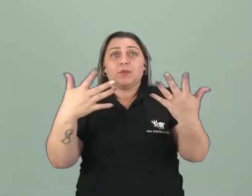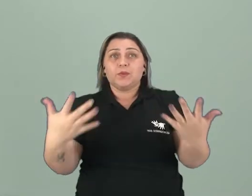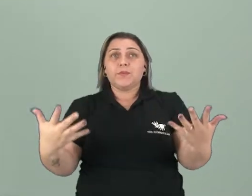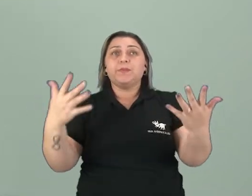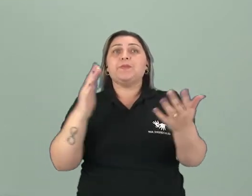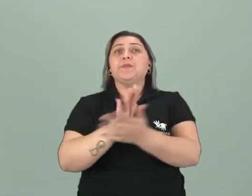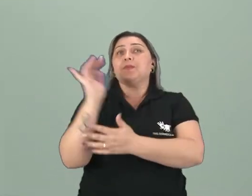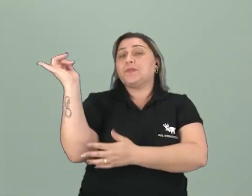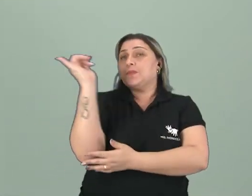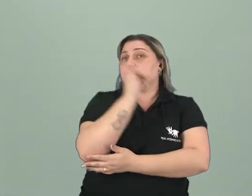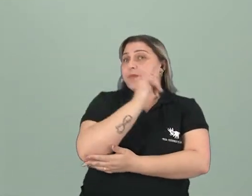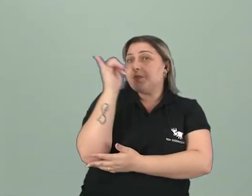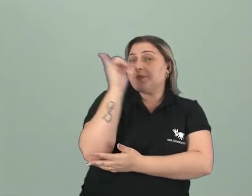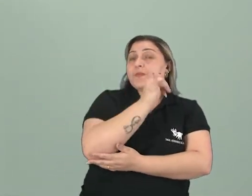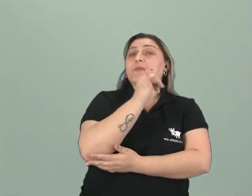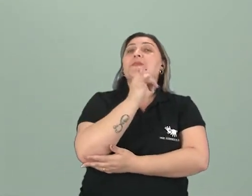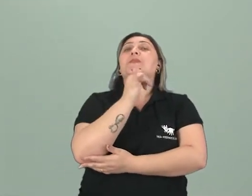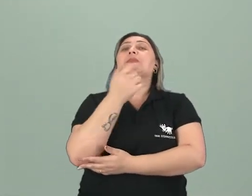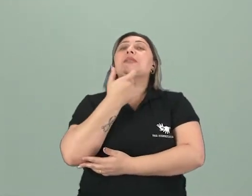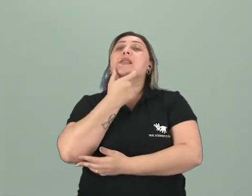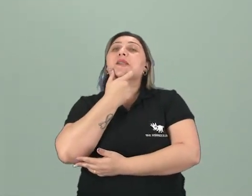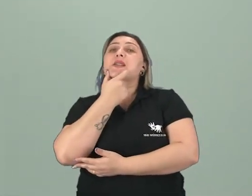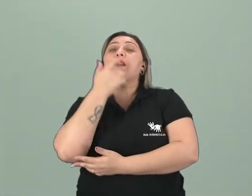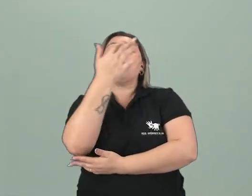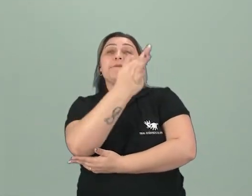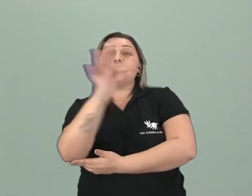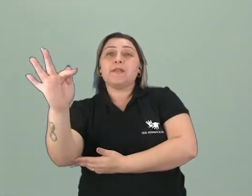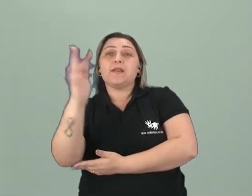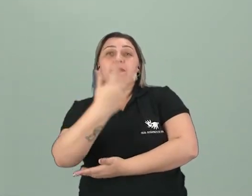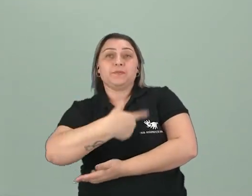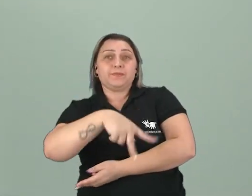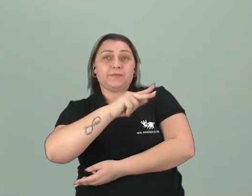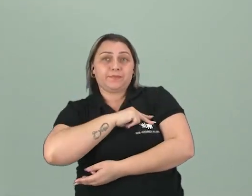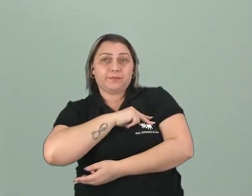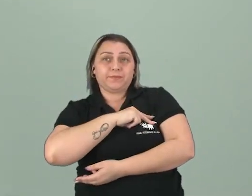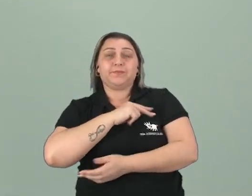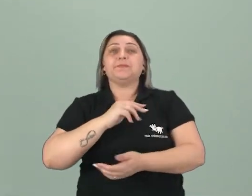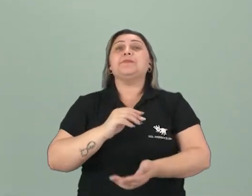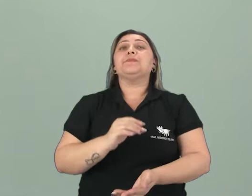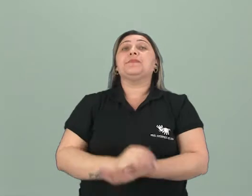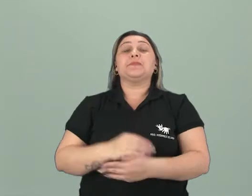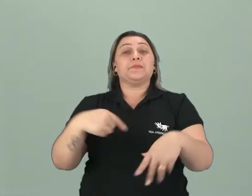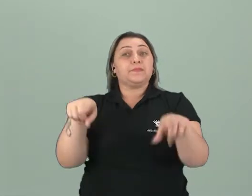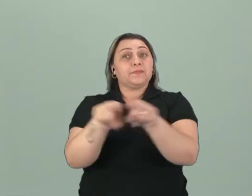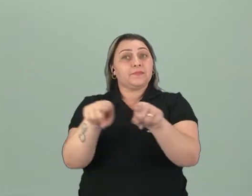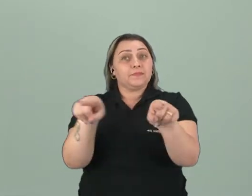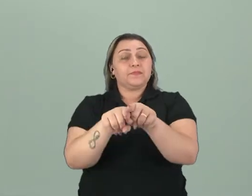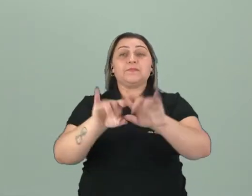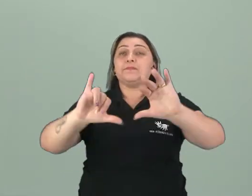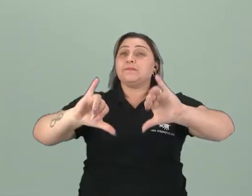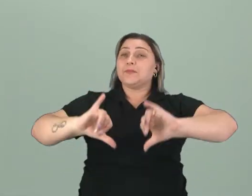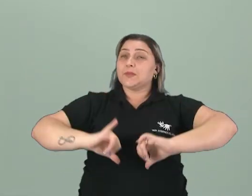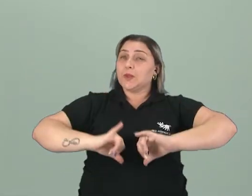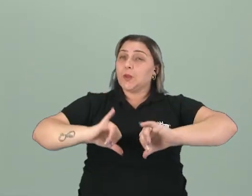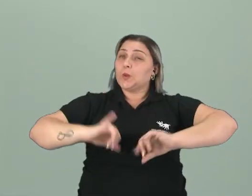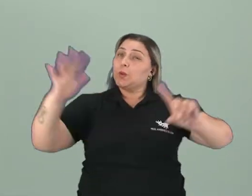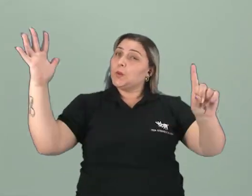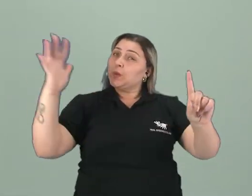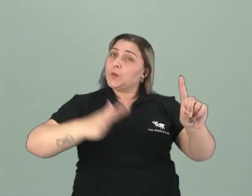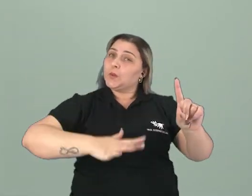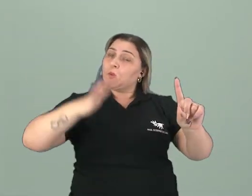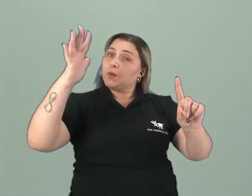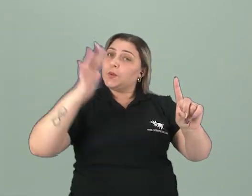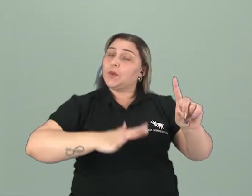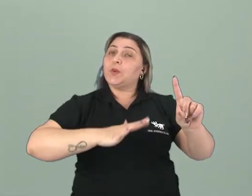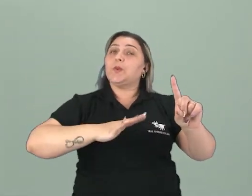né? Itália, Inglaterra, França e Espanha. Ele também sofreu muitas